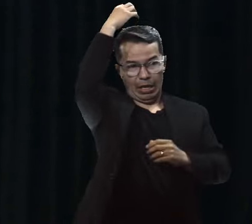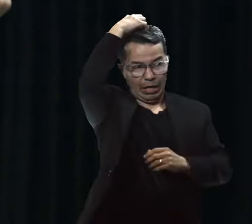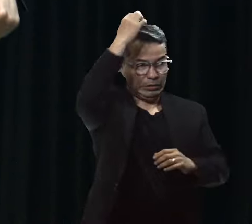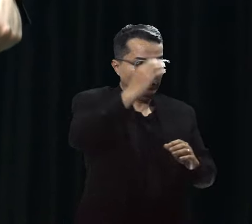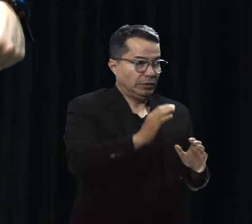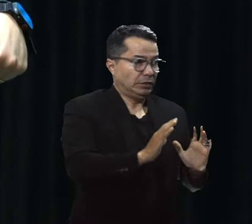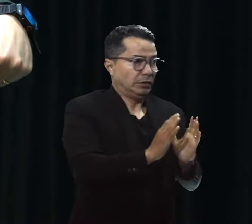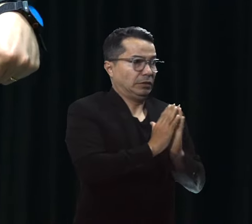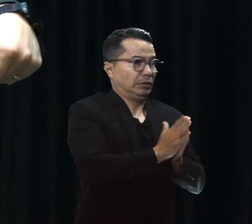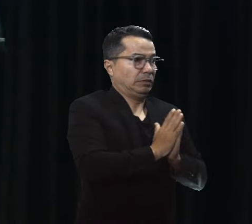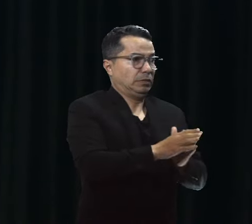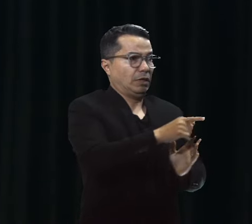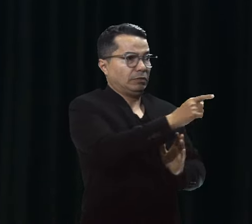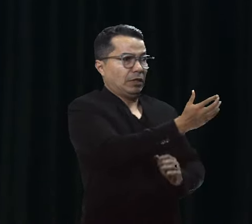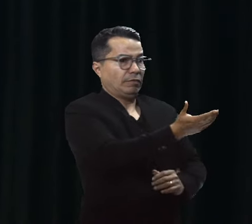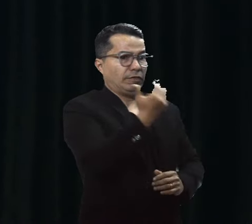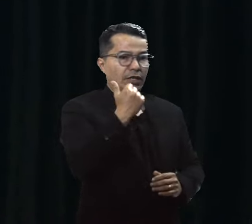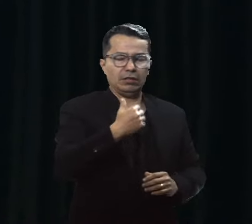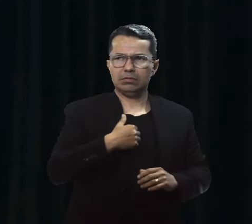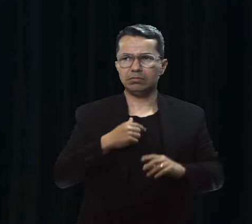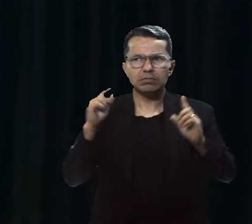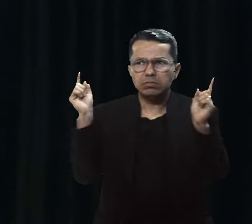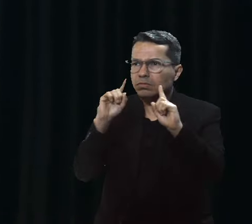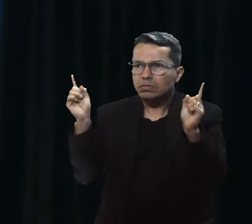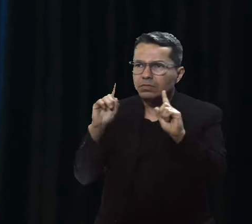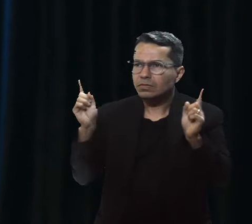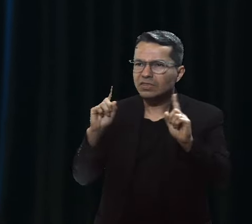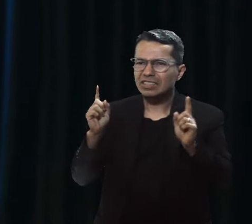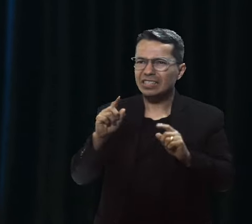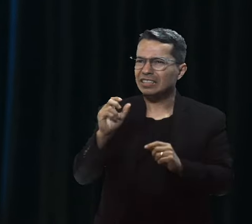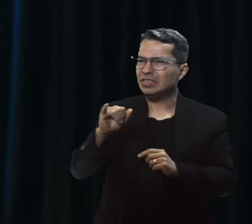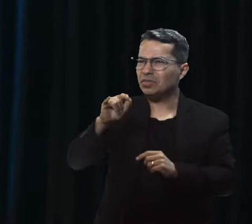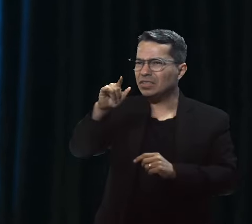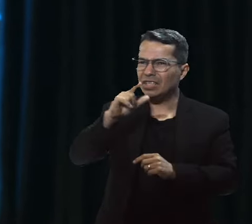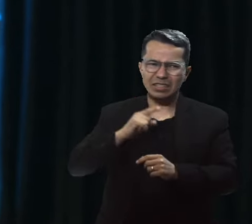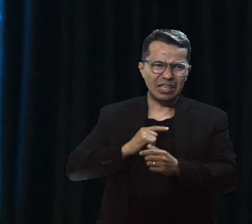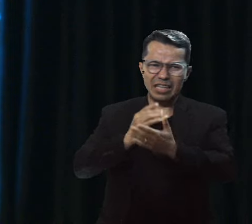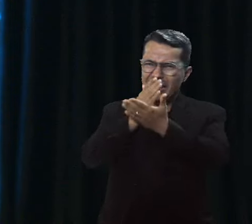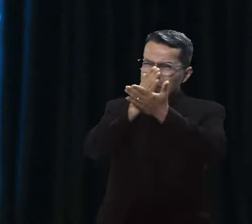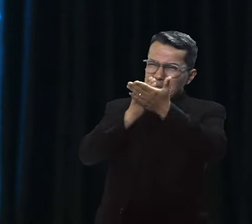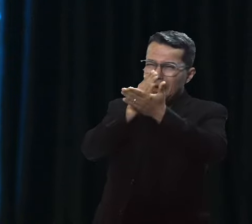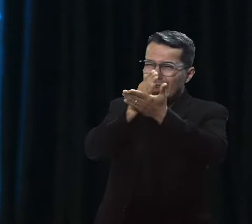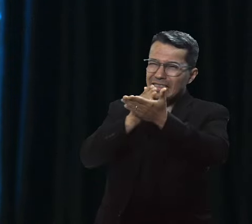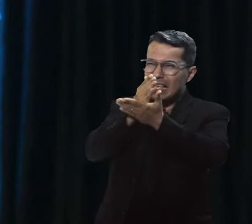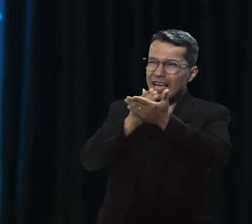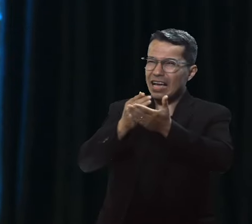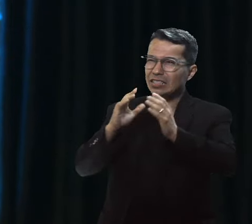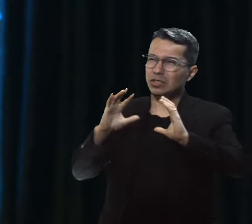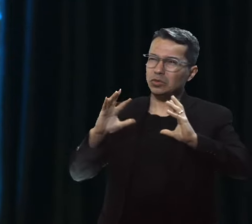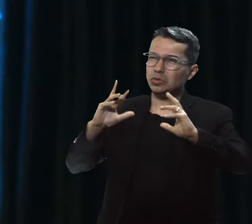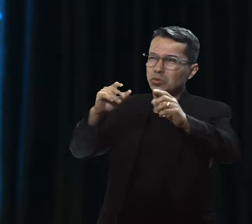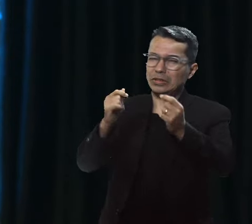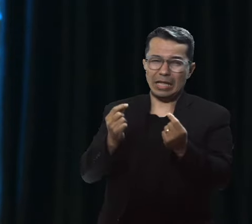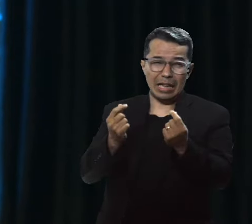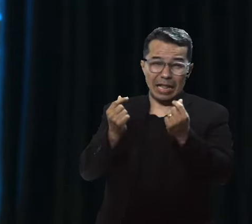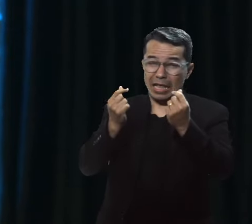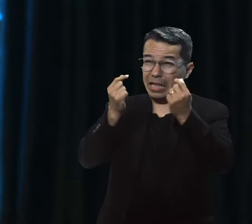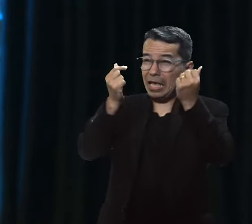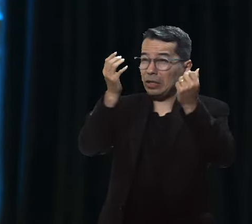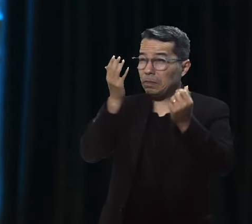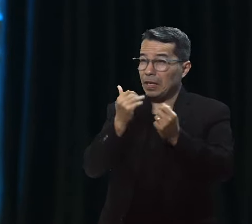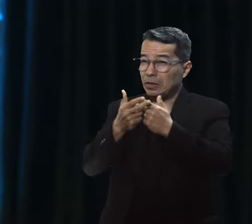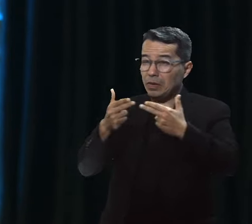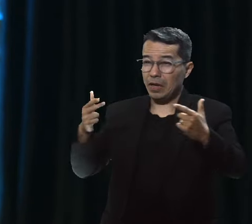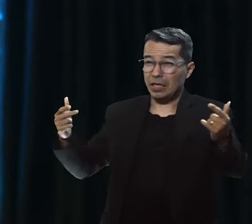comer na minha casa. Ele fala: se me der metade dos seus bens, eu não ousaria fazer isso, porque eu não